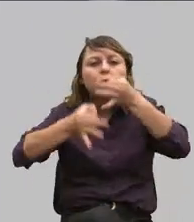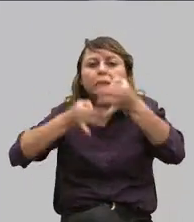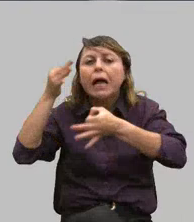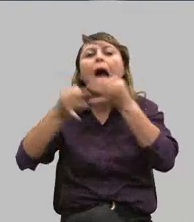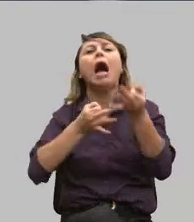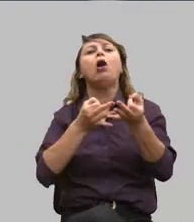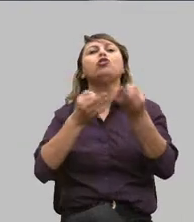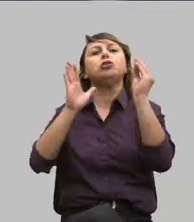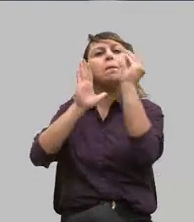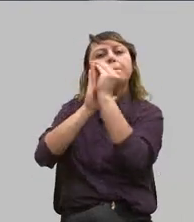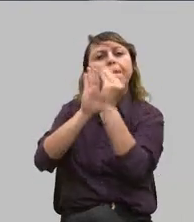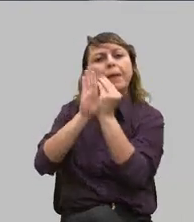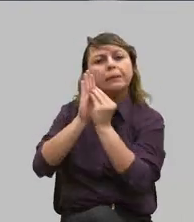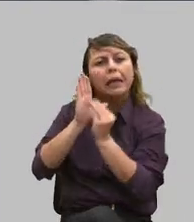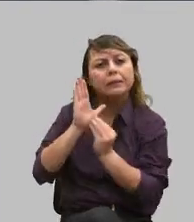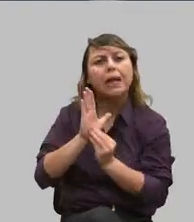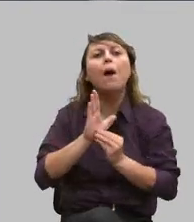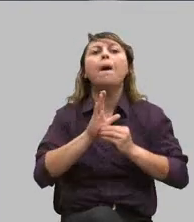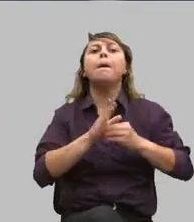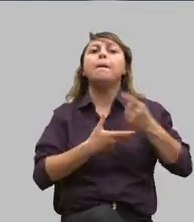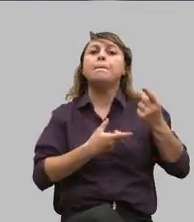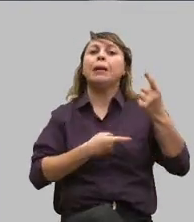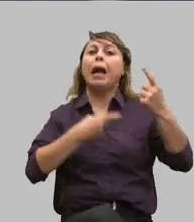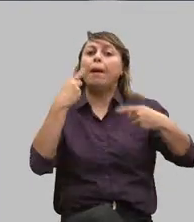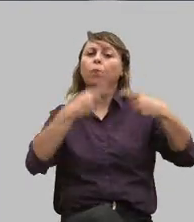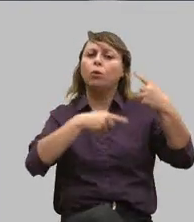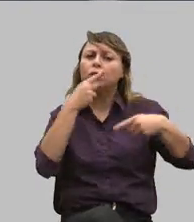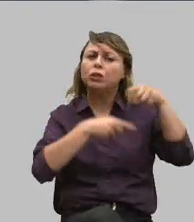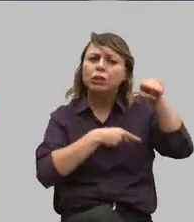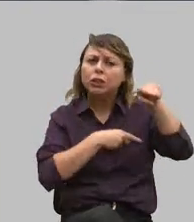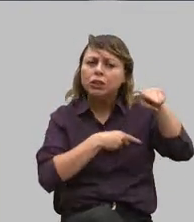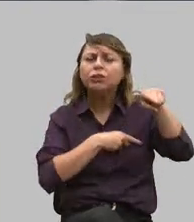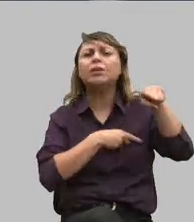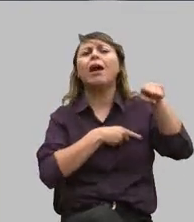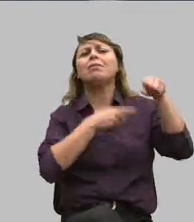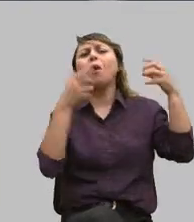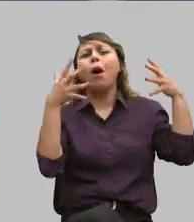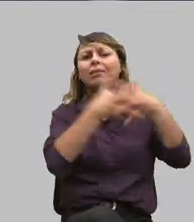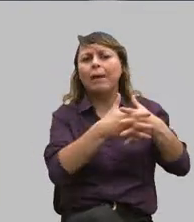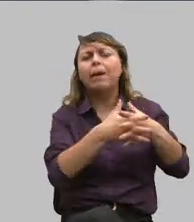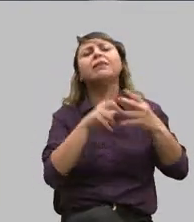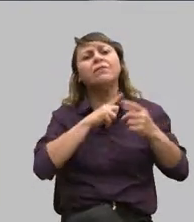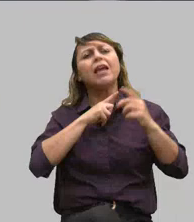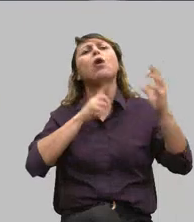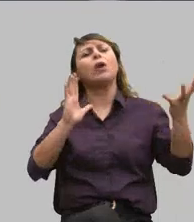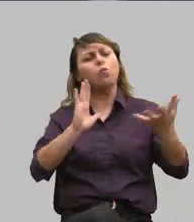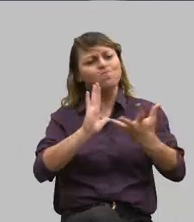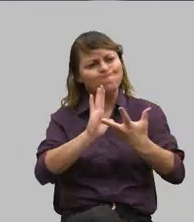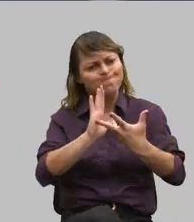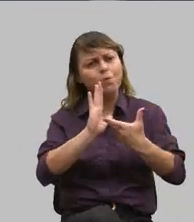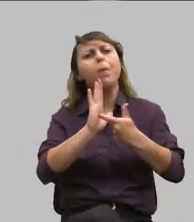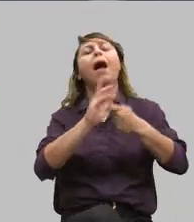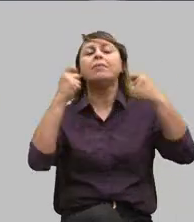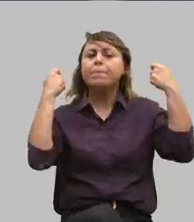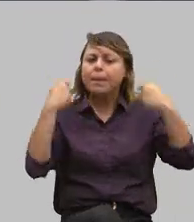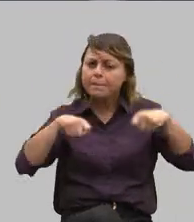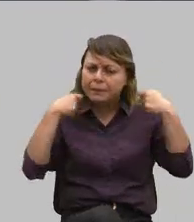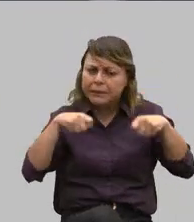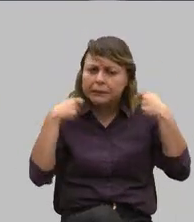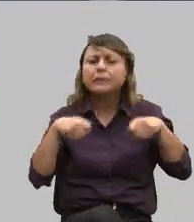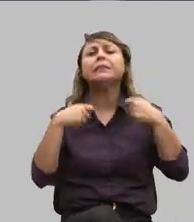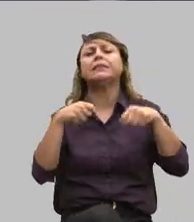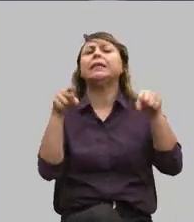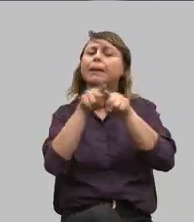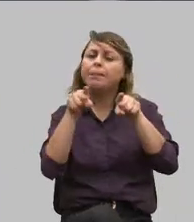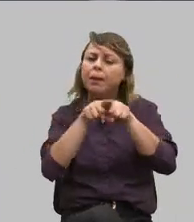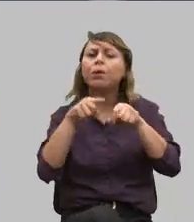implementação para que a política ela não se atropele e ela venha realmente com a qualidade que ela precisa e pelo carinho e